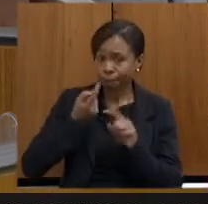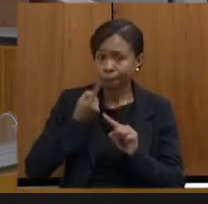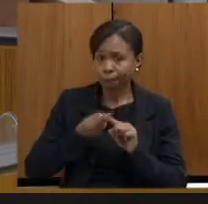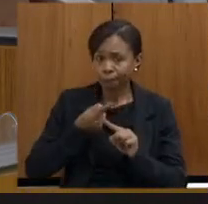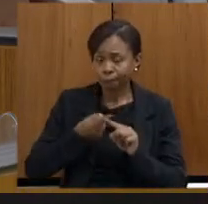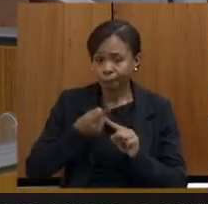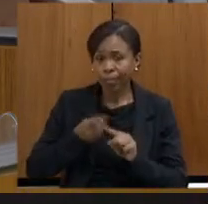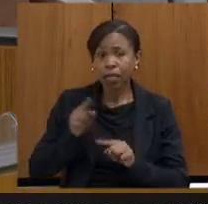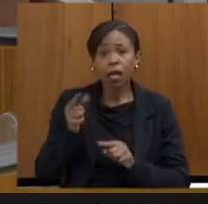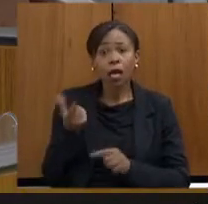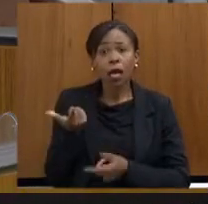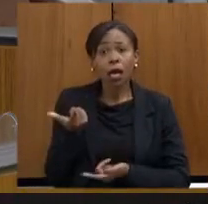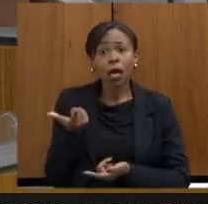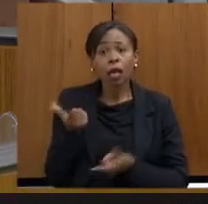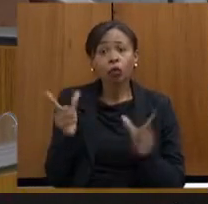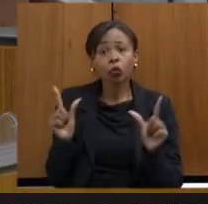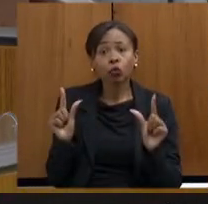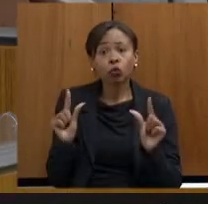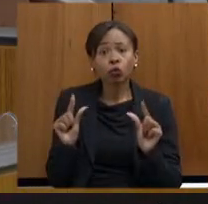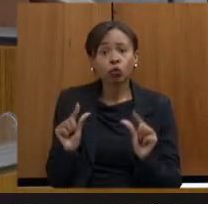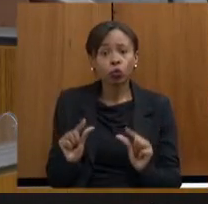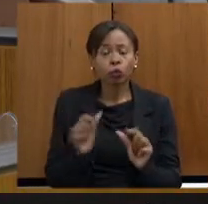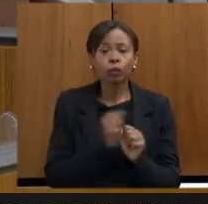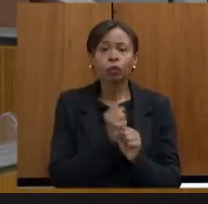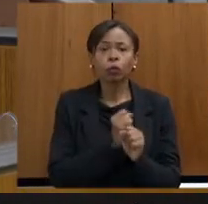ele vem diminuindo. Em